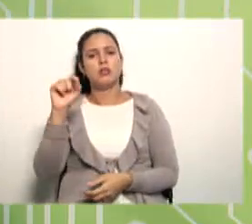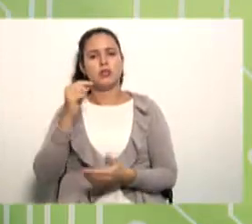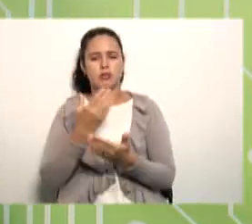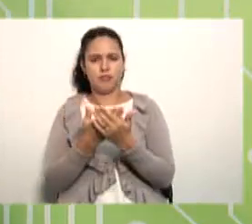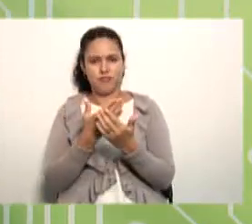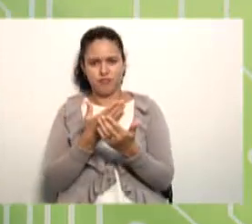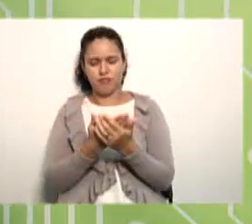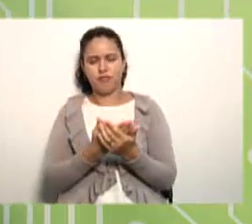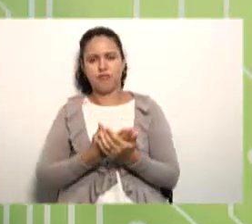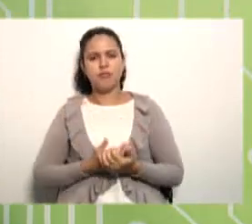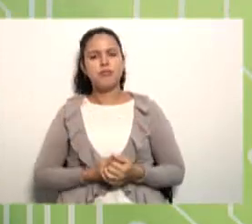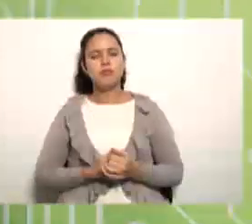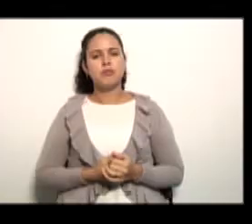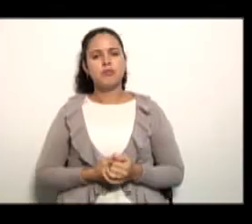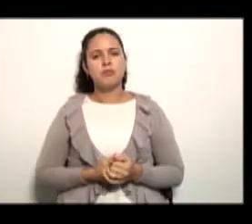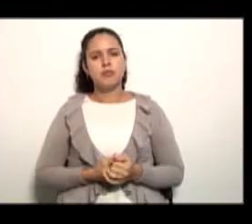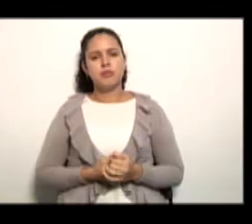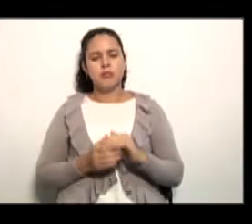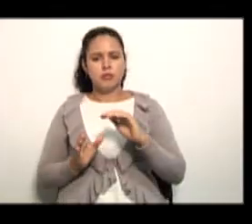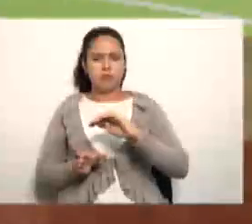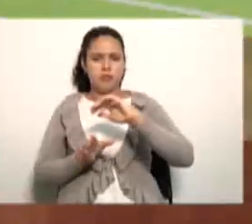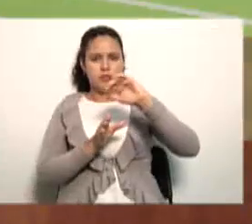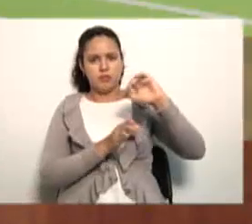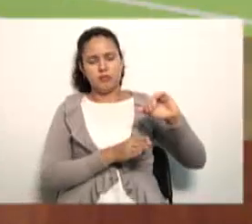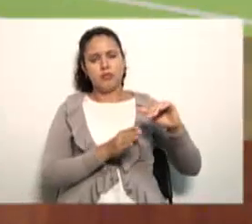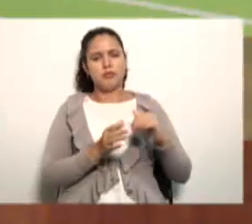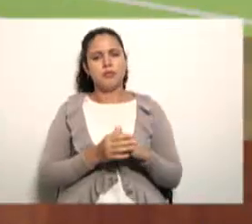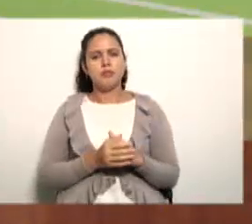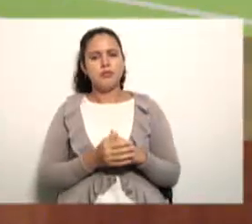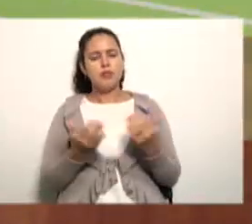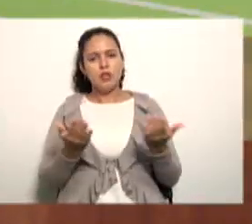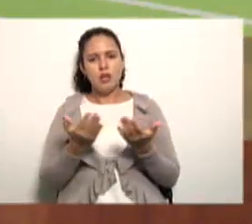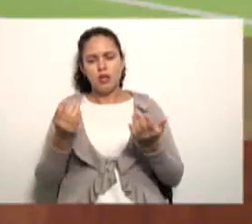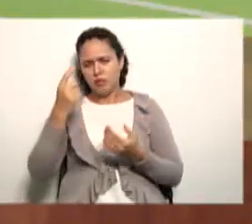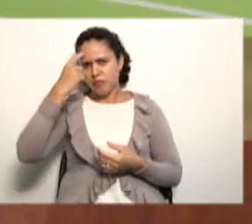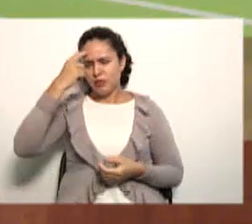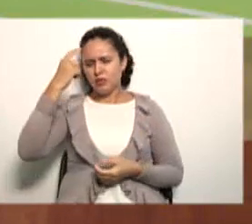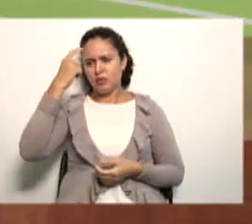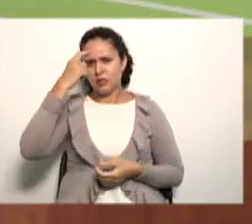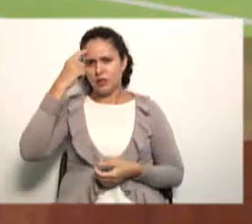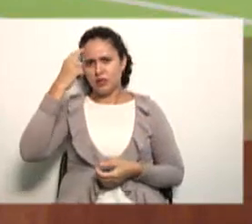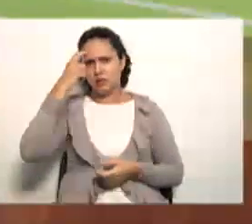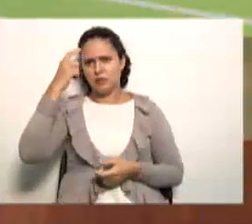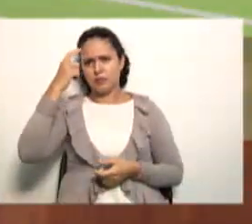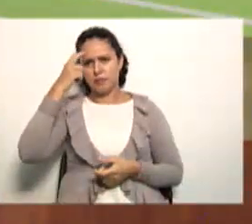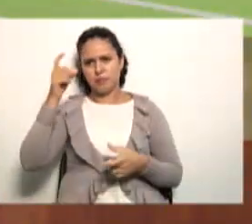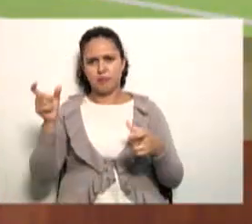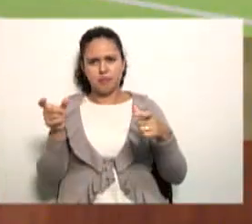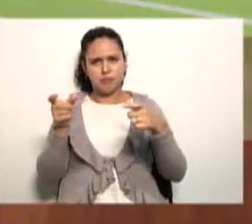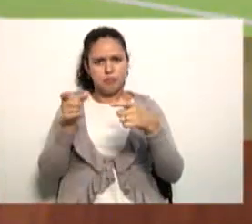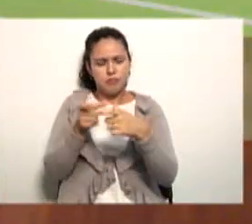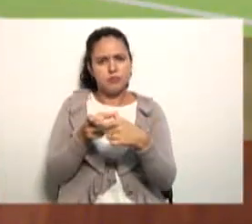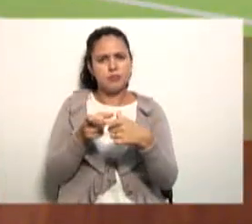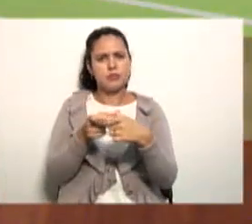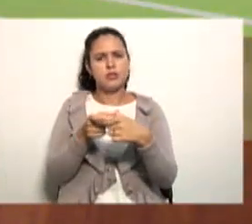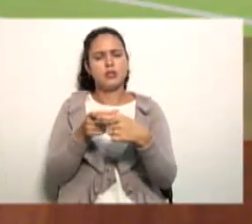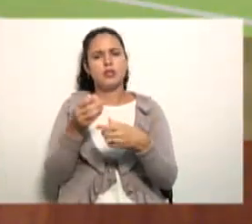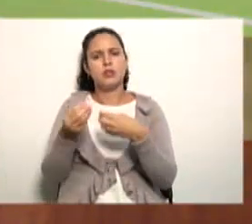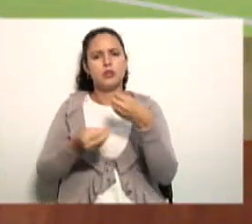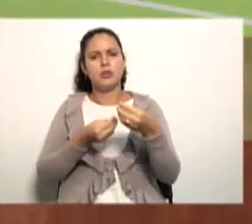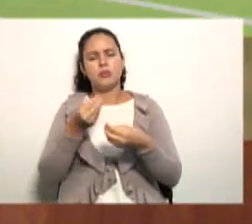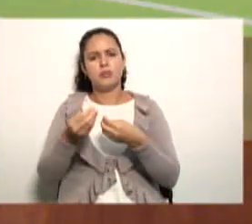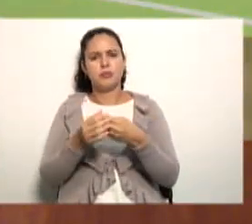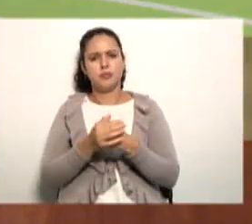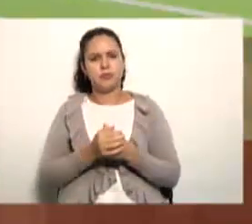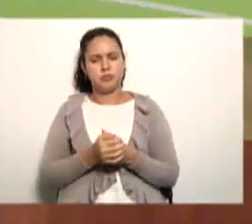escassez. Para falarmos mais um pouco, para pensar sobre essa escassez de recurso, essa